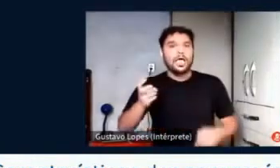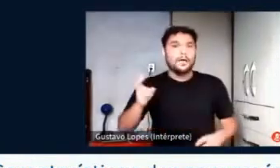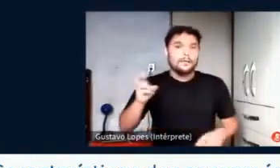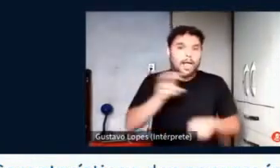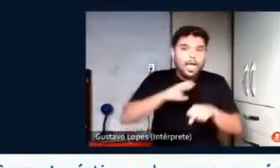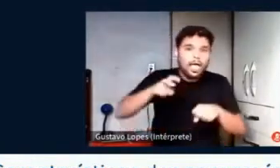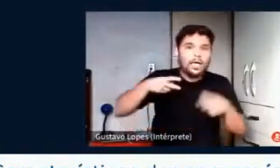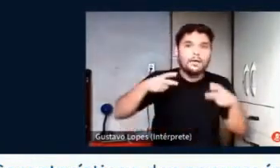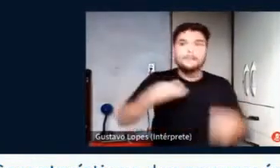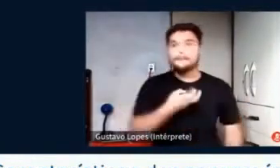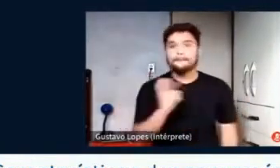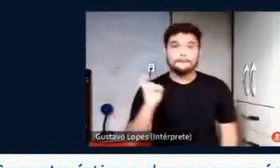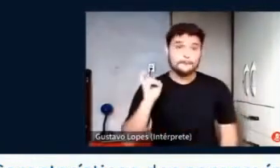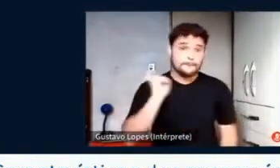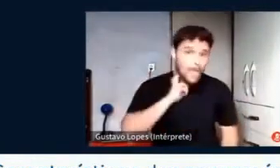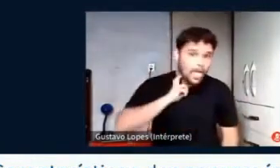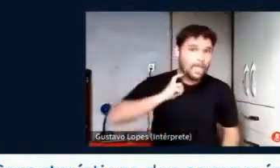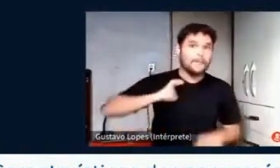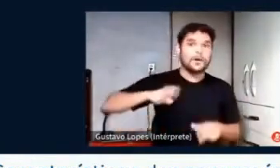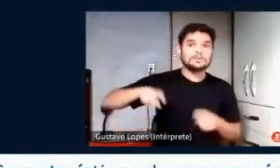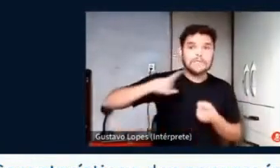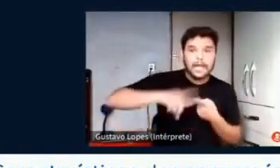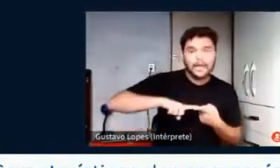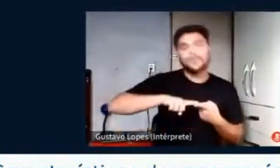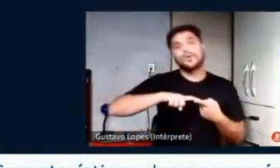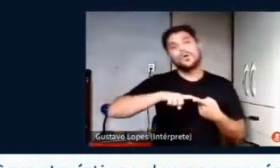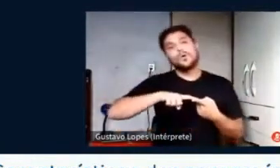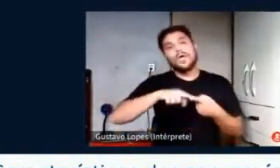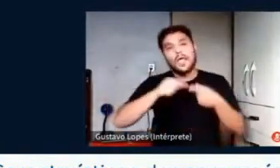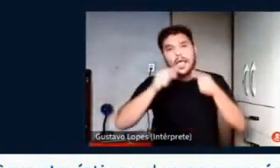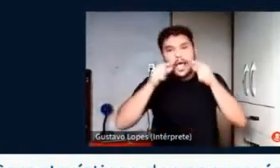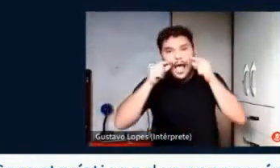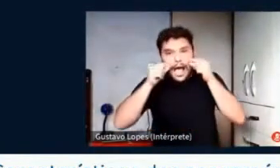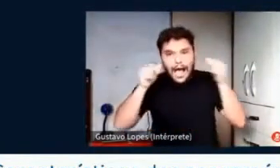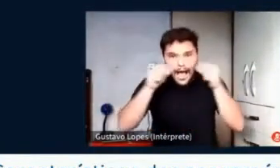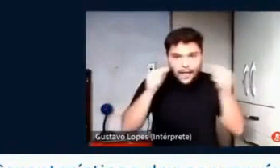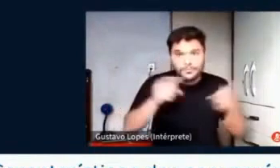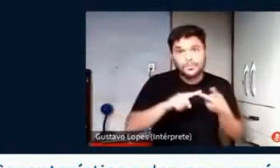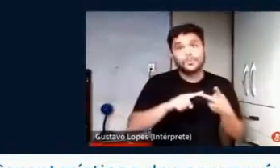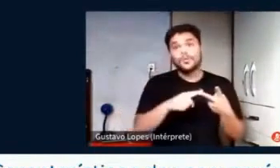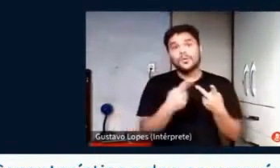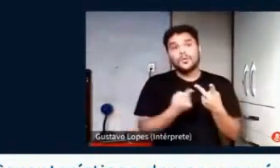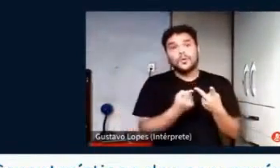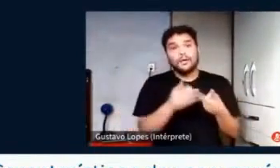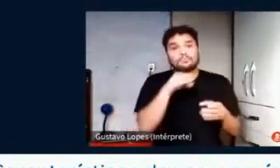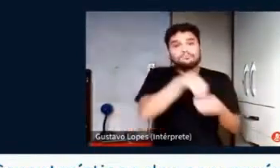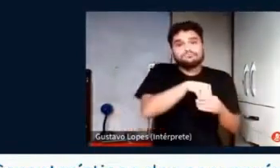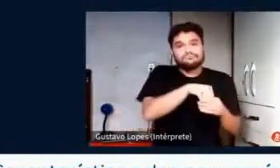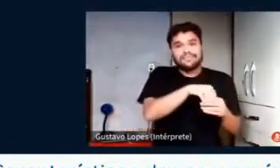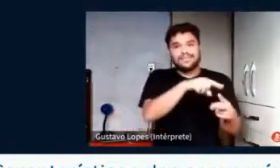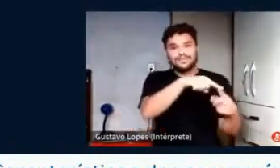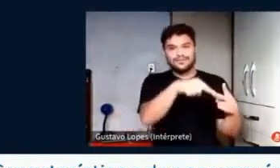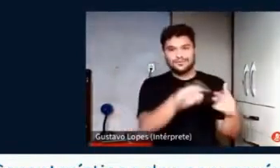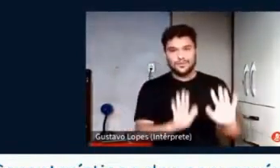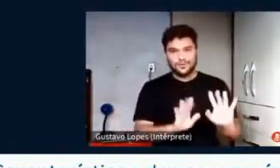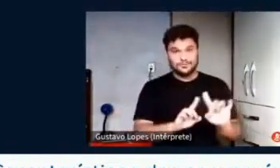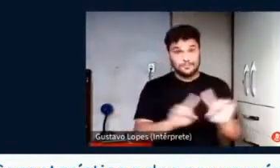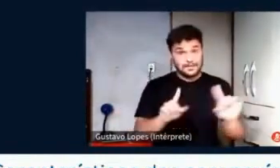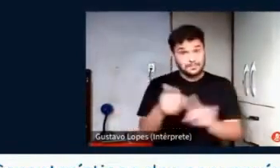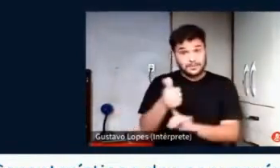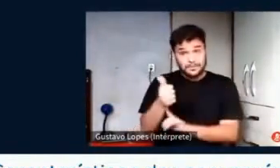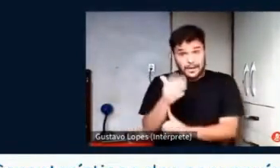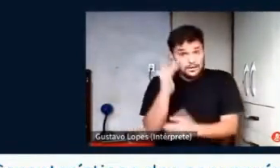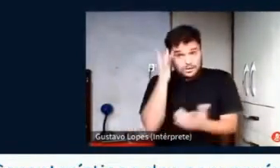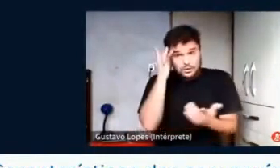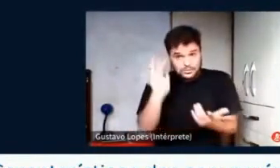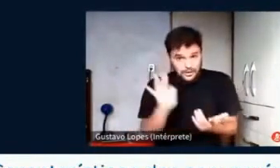nós não conhecemos desse coronavírus ainda o seu hospedeiro intermediário. Alguns desses